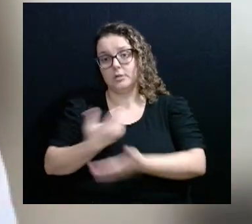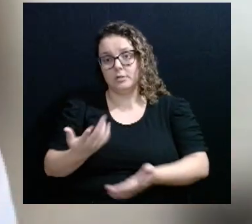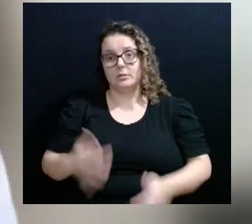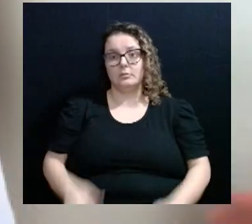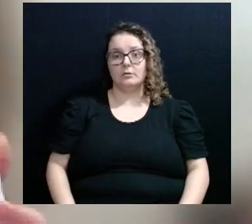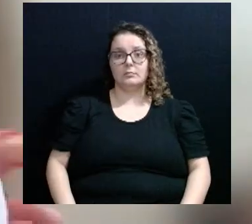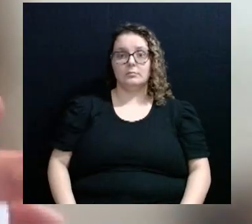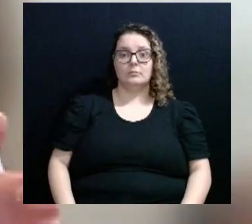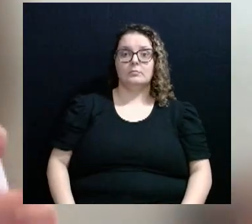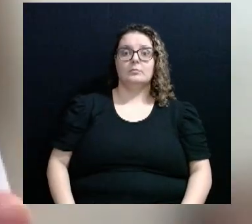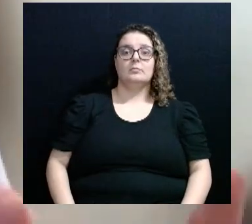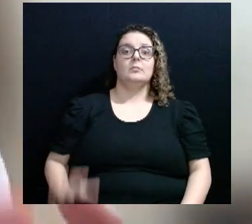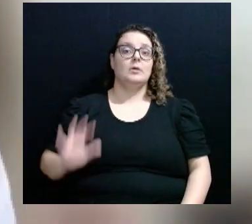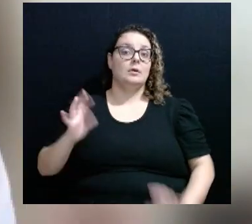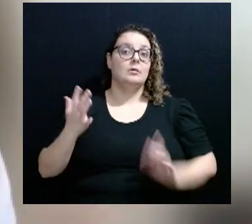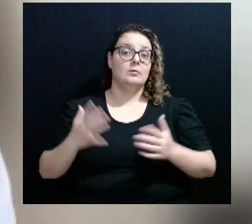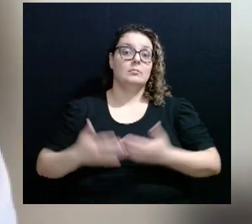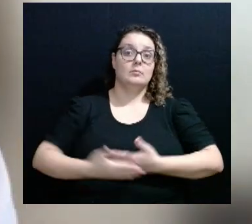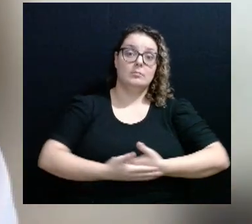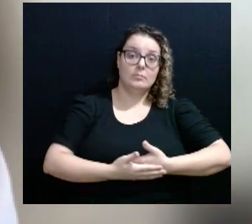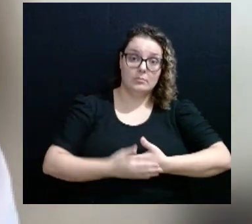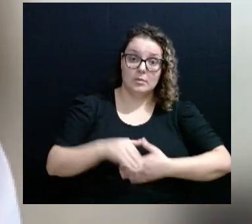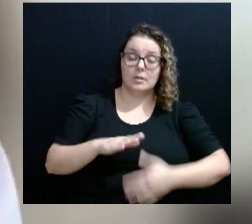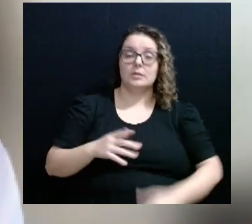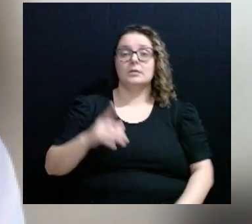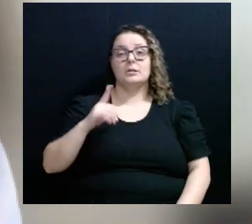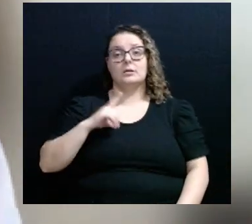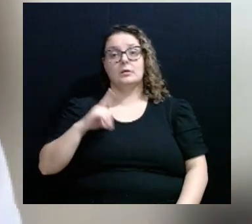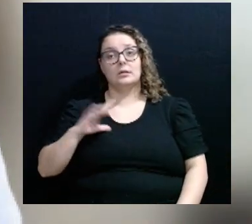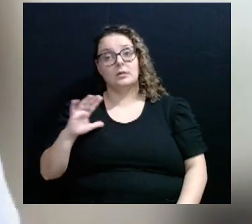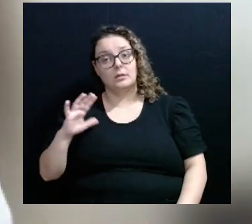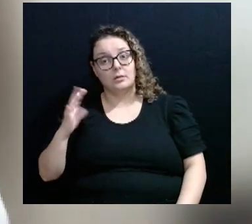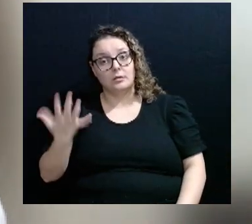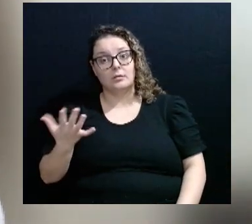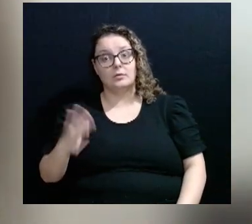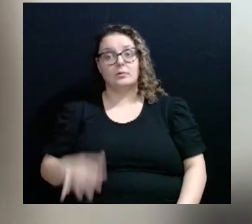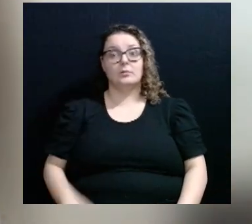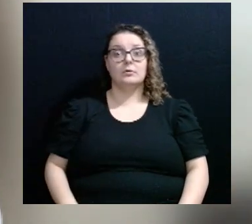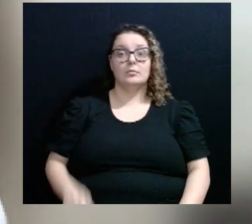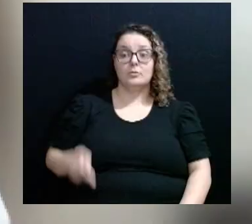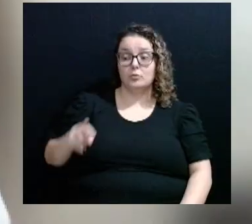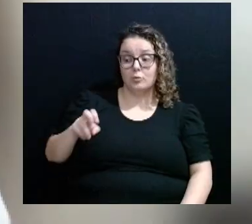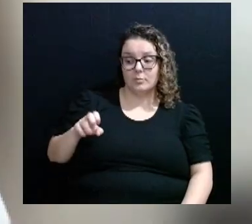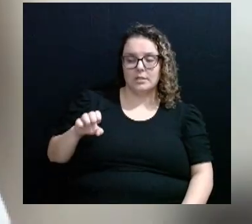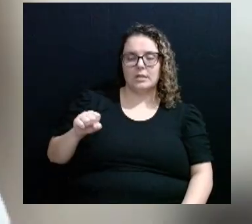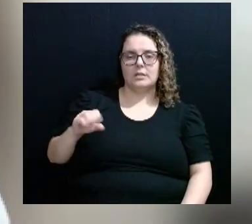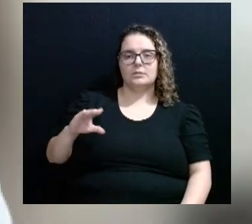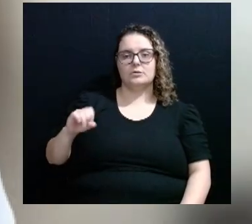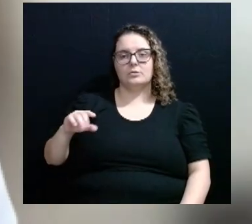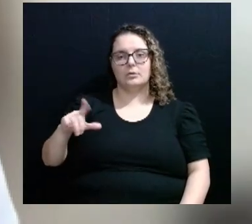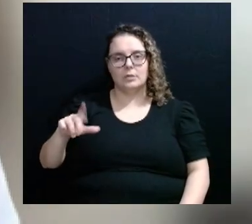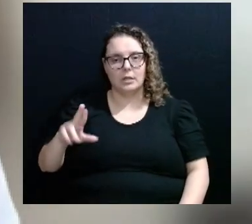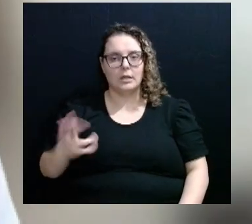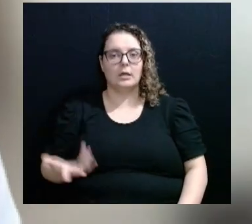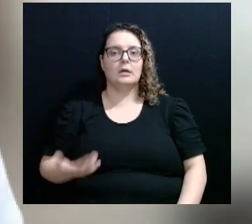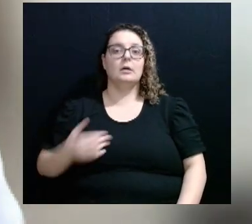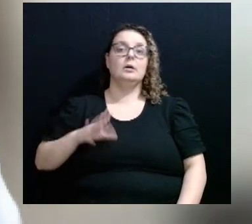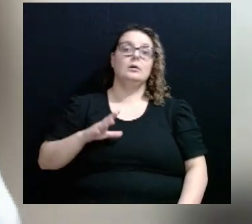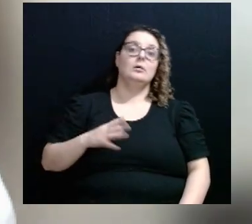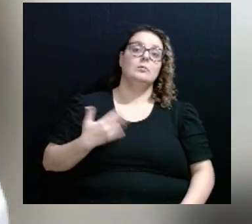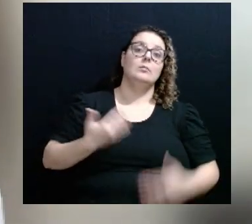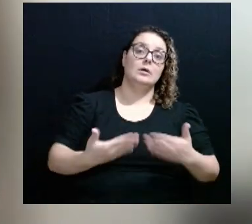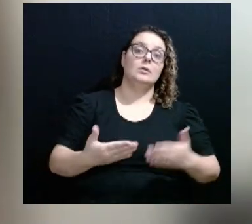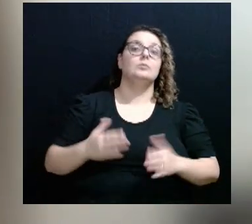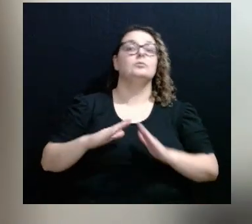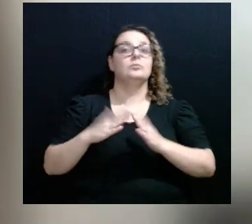você perguntou, que acontecem mais em bebê, tem aquelas que acontecem mais no pré-escolar, tem